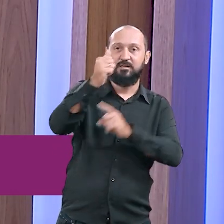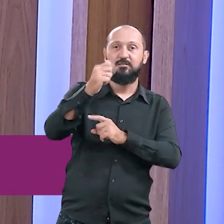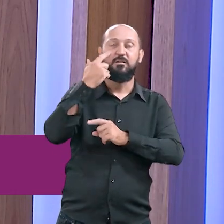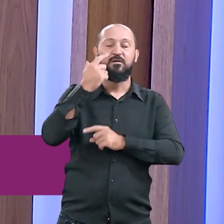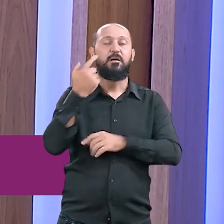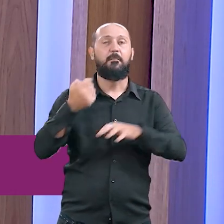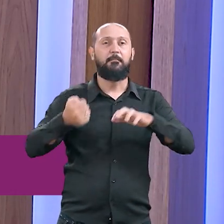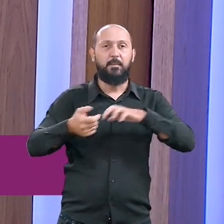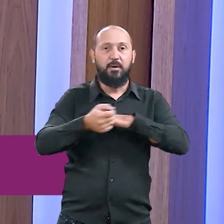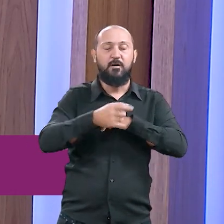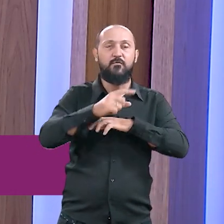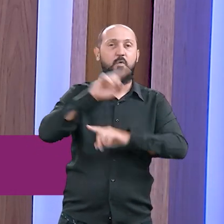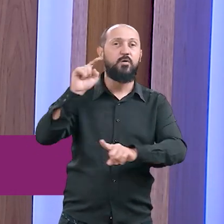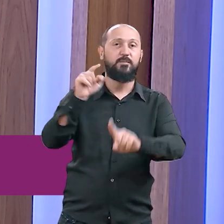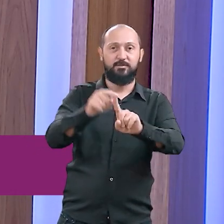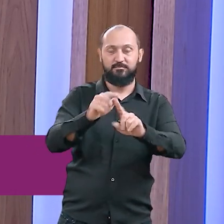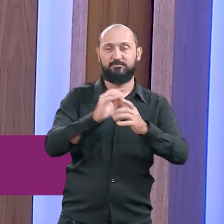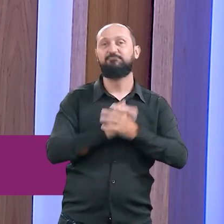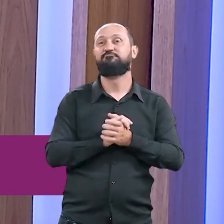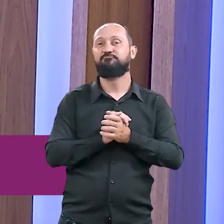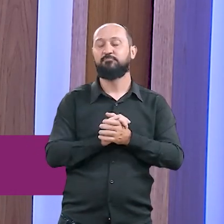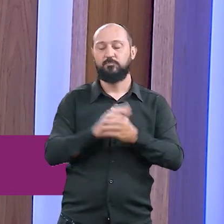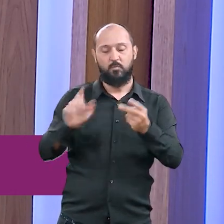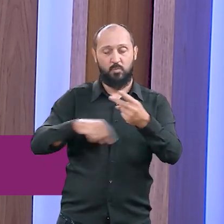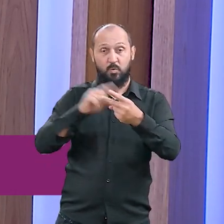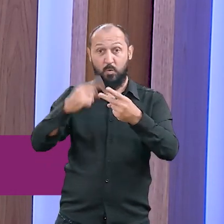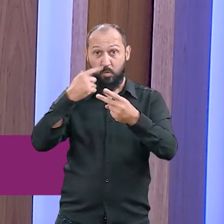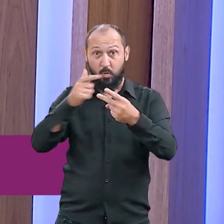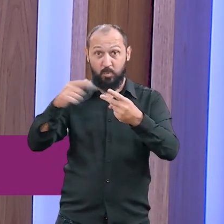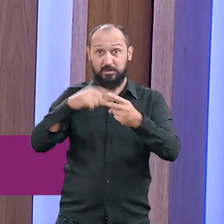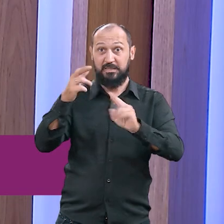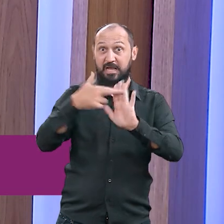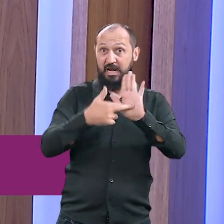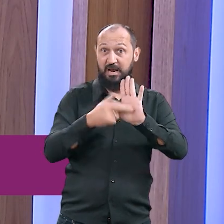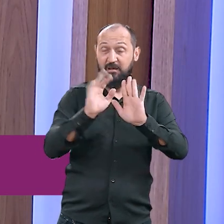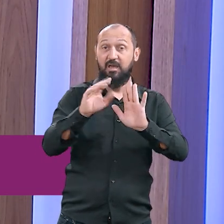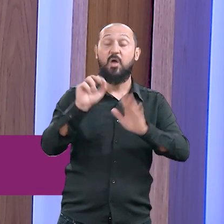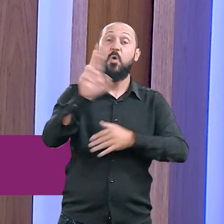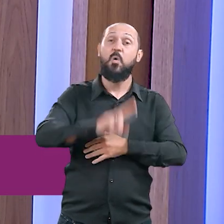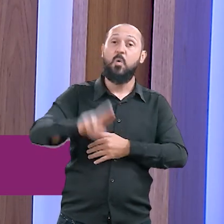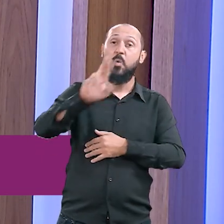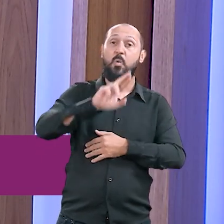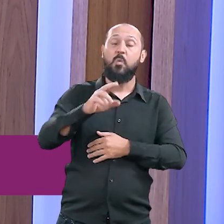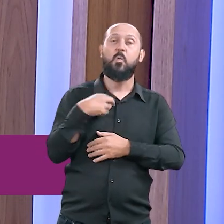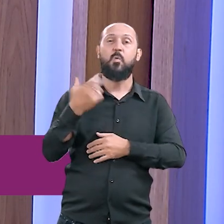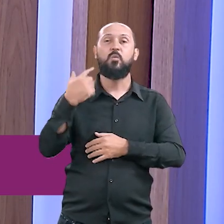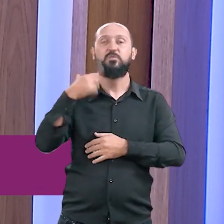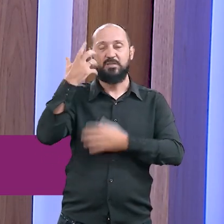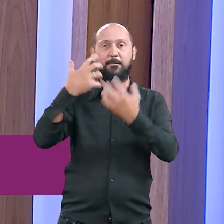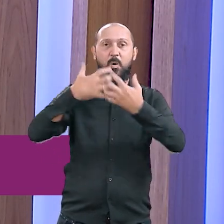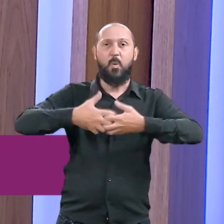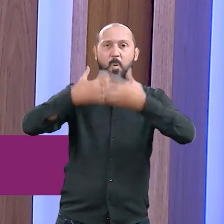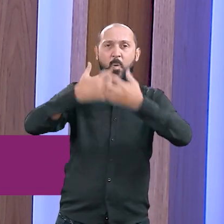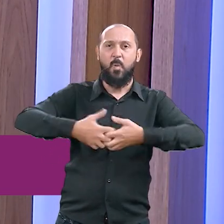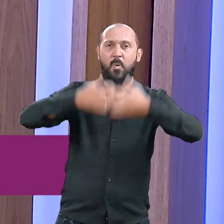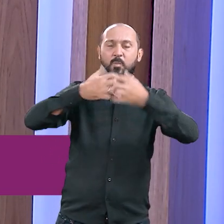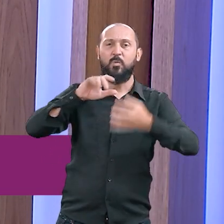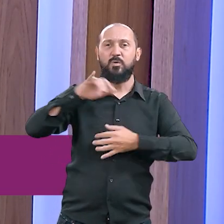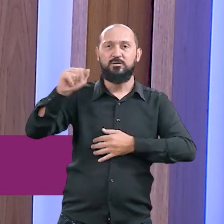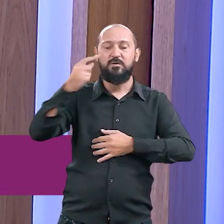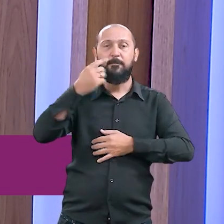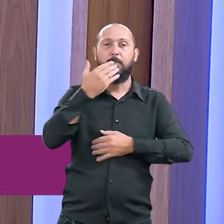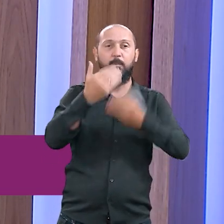mecanismos institucionais de regulamentação para travar. Tanto que na TV a gente já teve, bom, no período militar